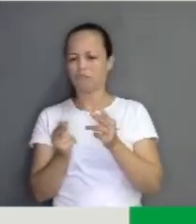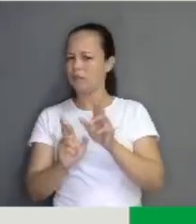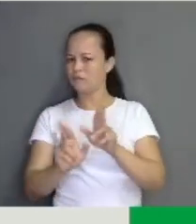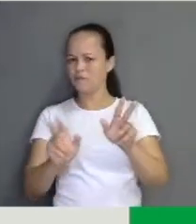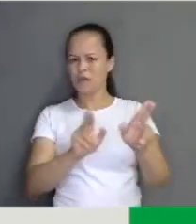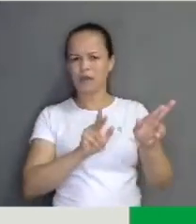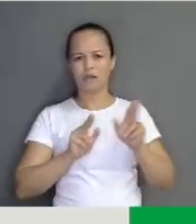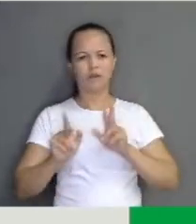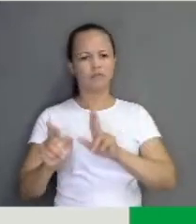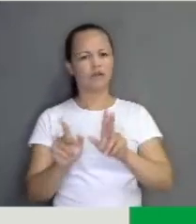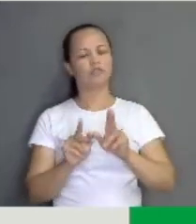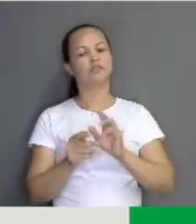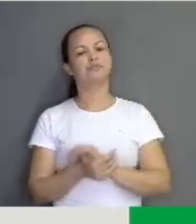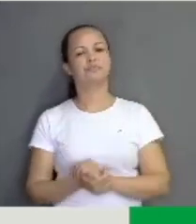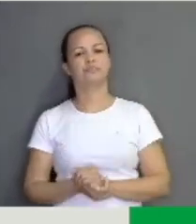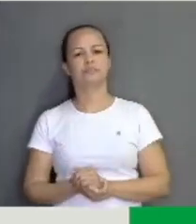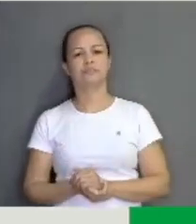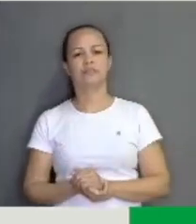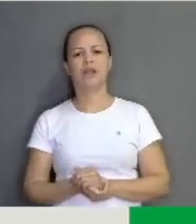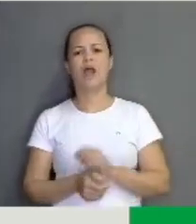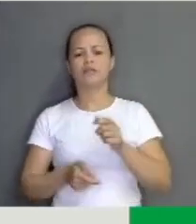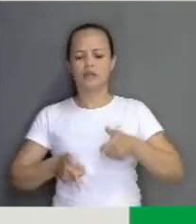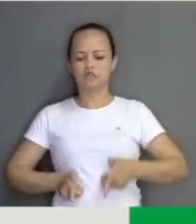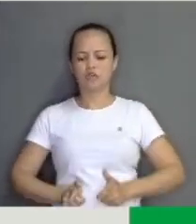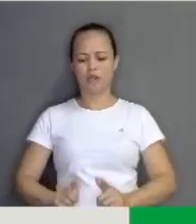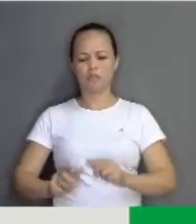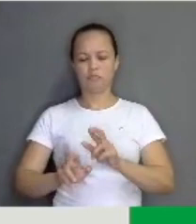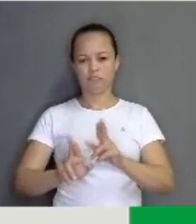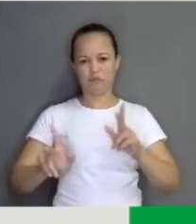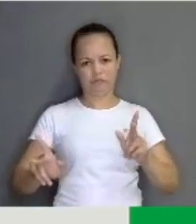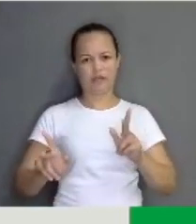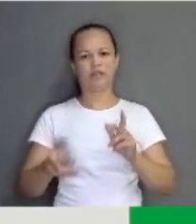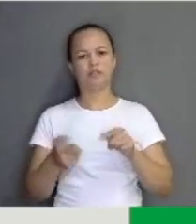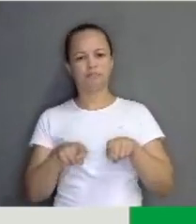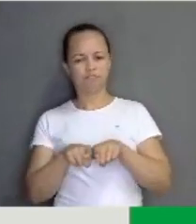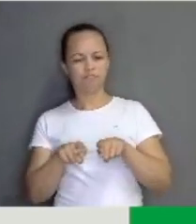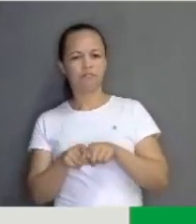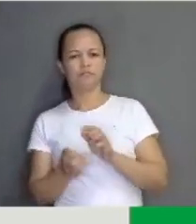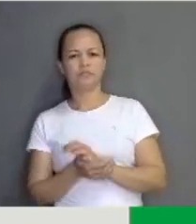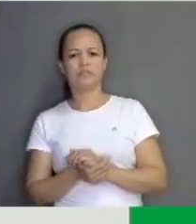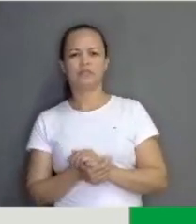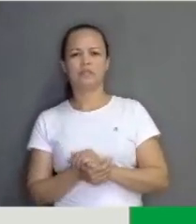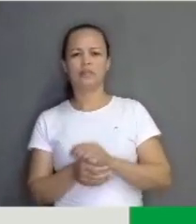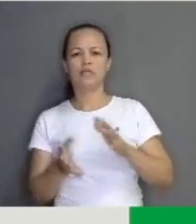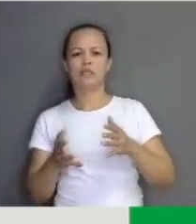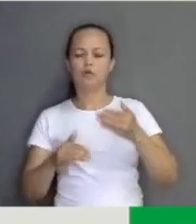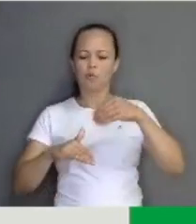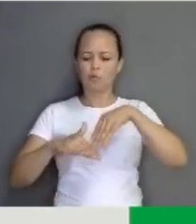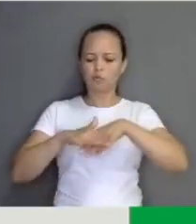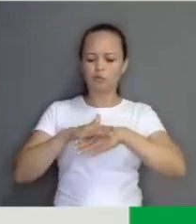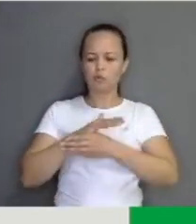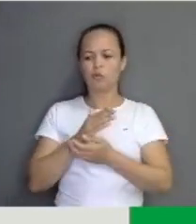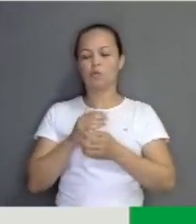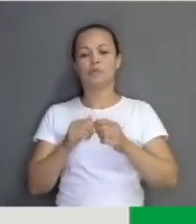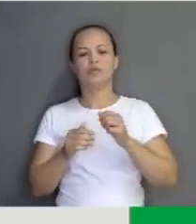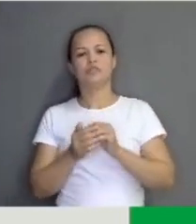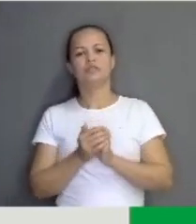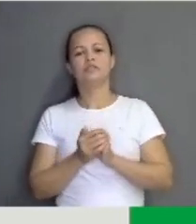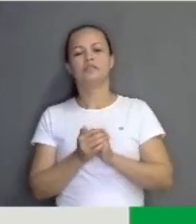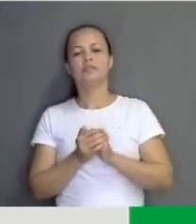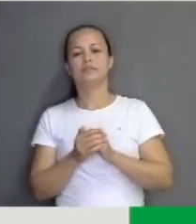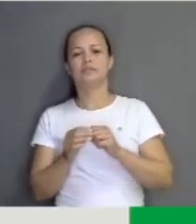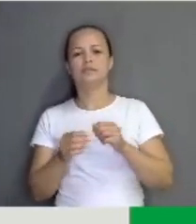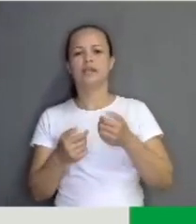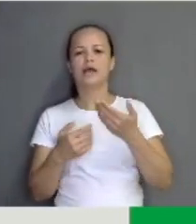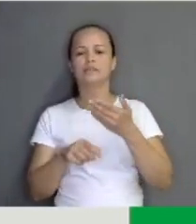tá? De acordo com a área que habitam, seus costumes, tradições e diversidade